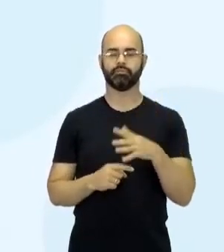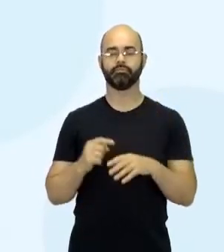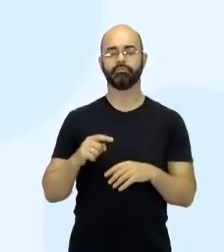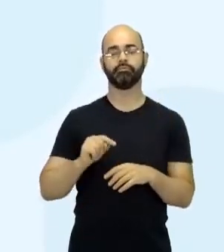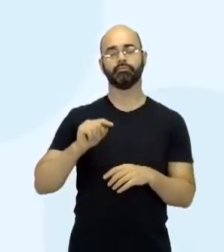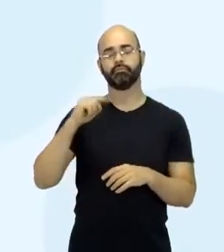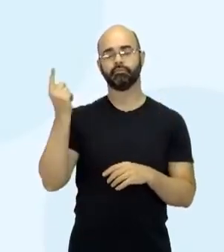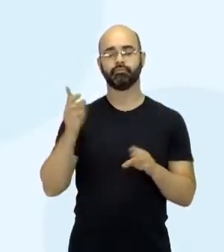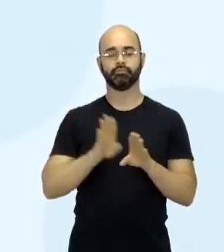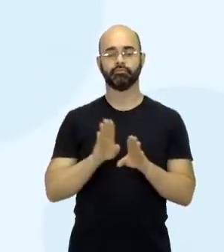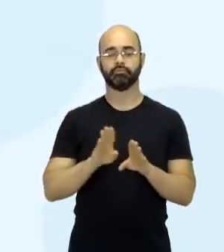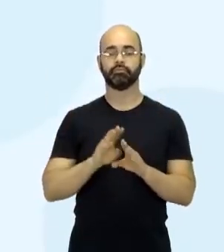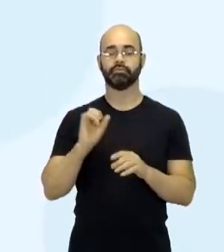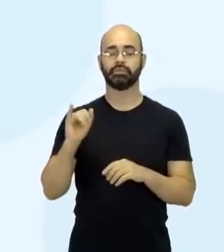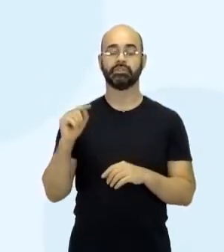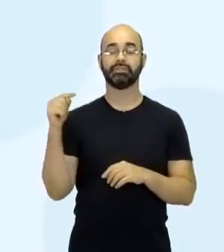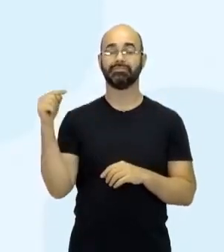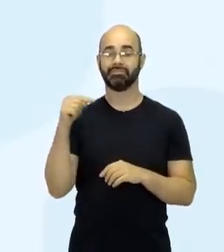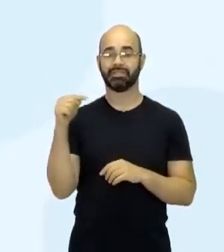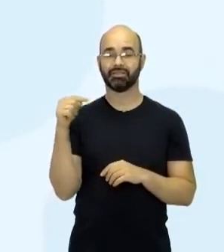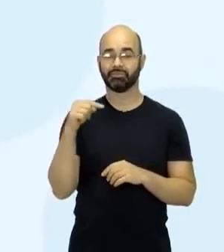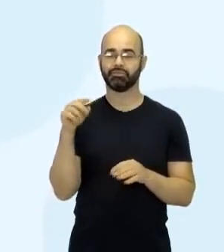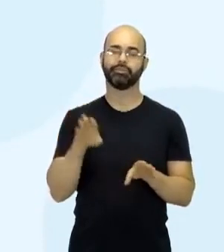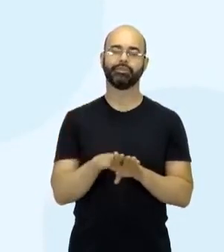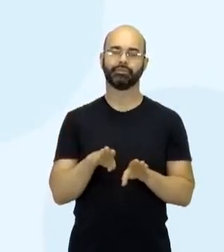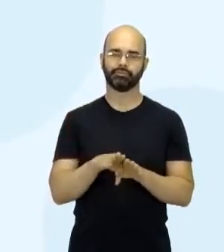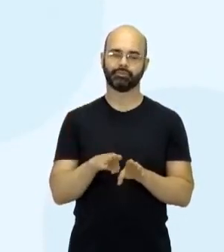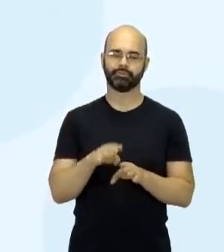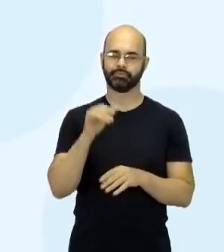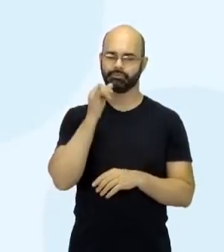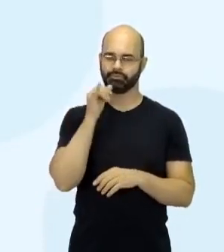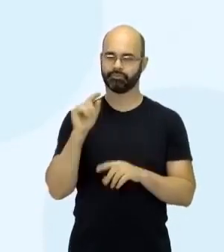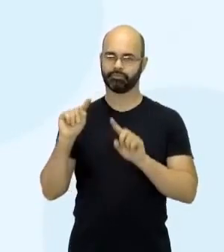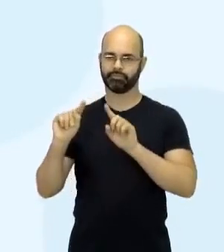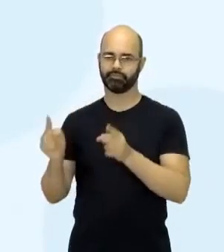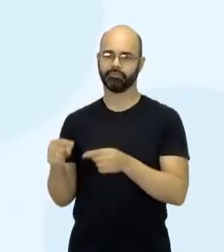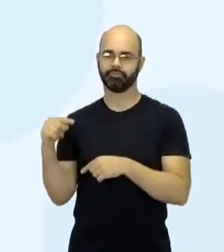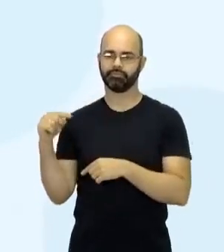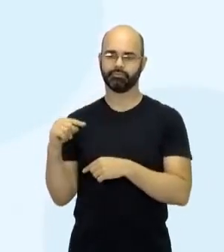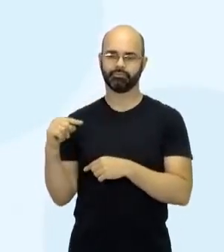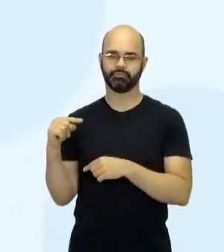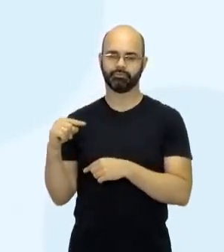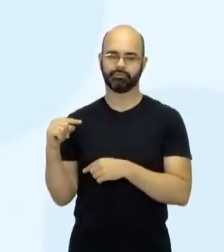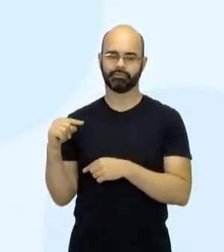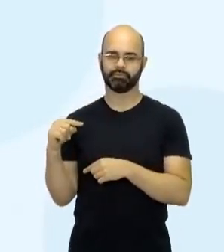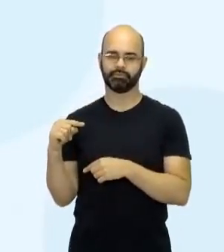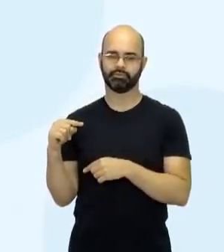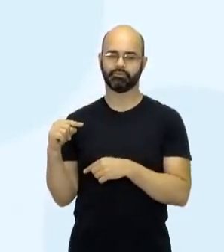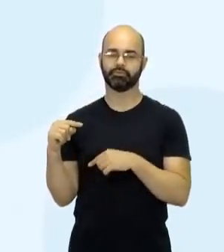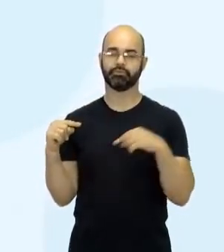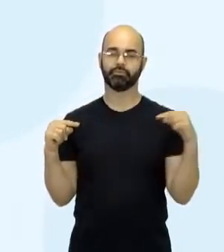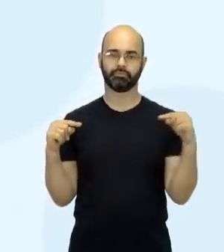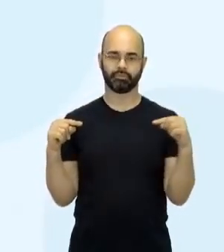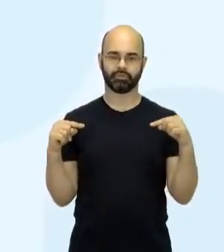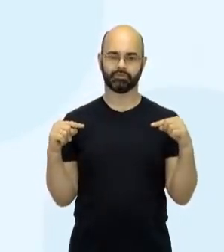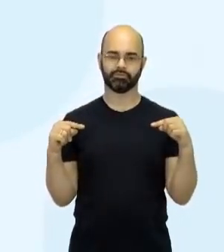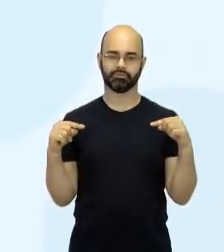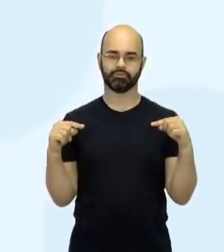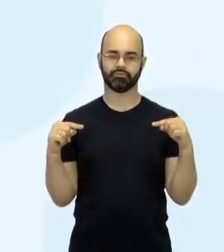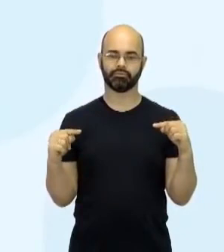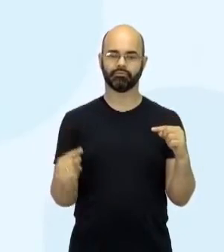aconteceria com dois sinais negativos, né? Esses dois sinais aqui, ó, negativo e negativo, resulta aqui,